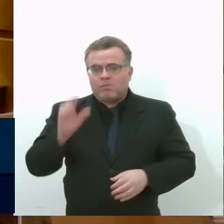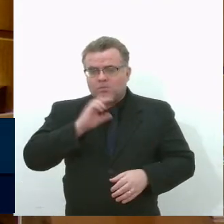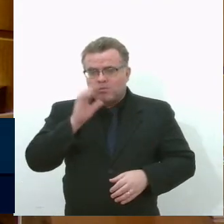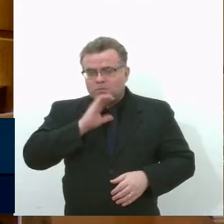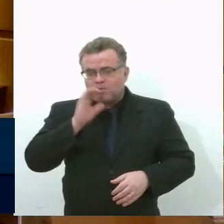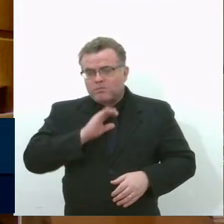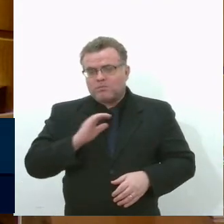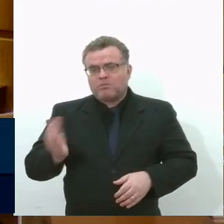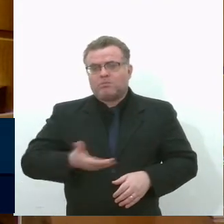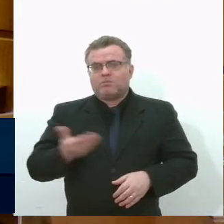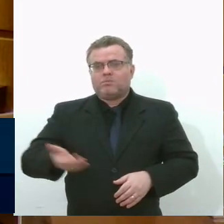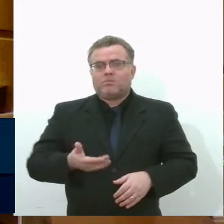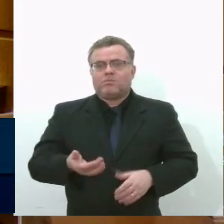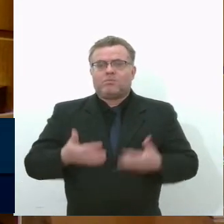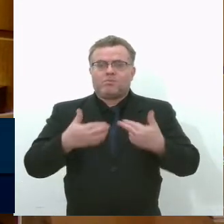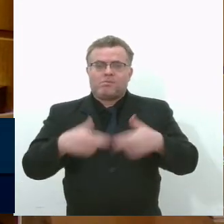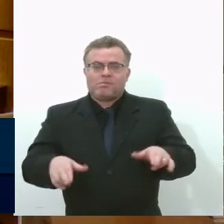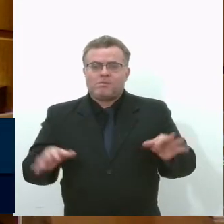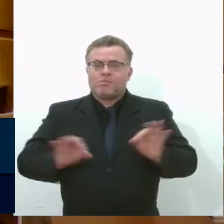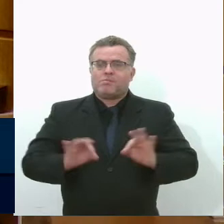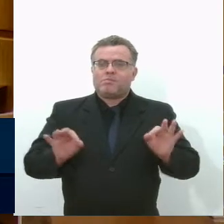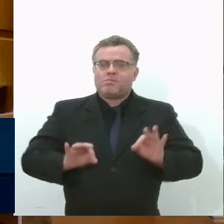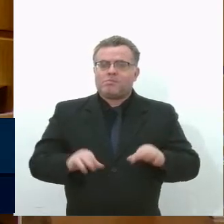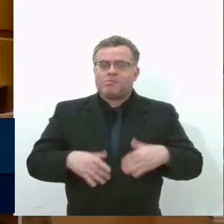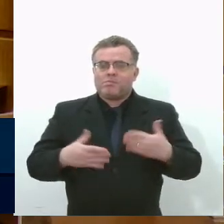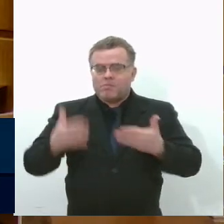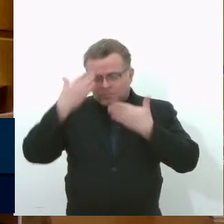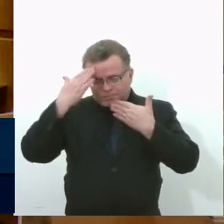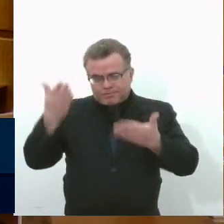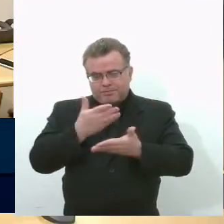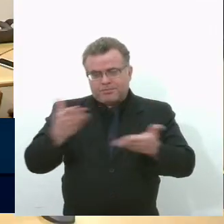imediatamente o problema será resolvido. Muito obrigado, senhor presidente.